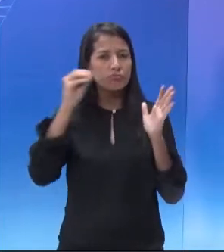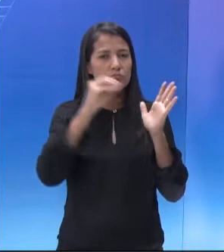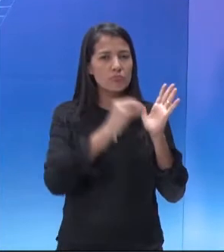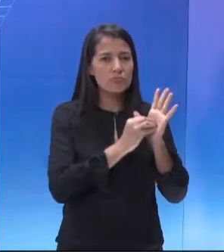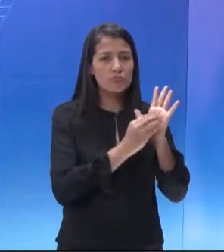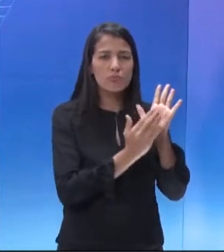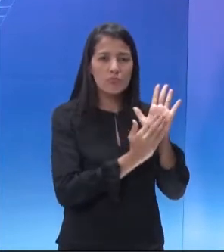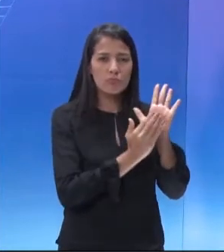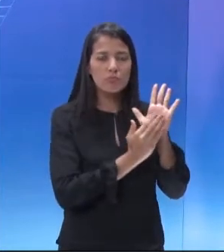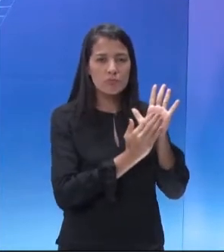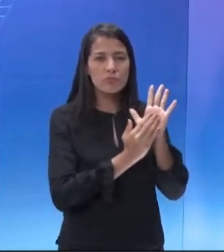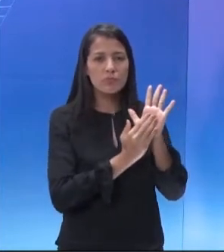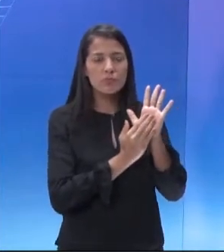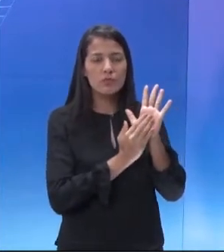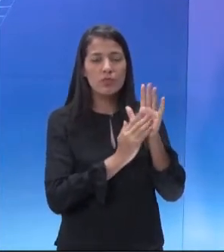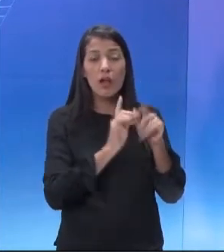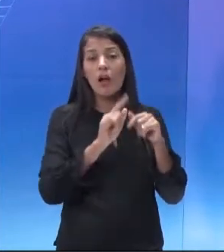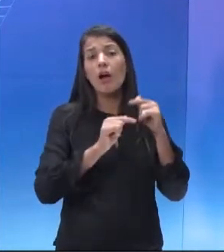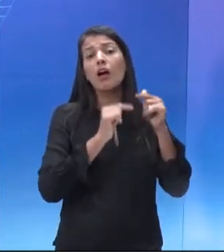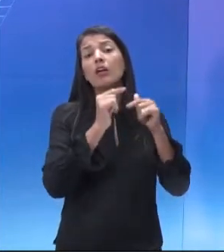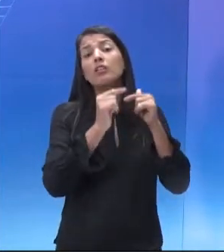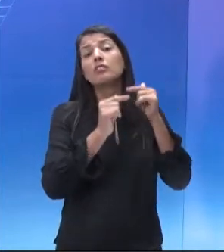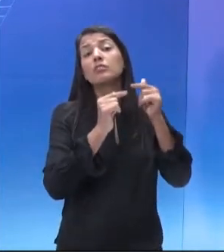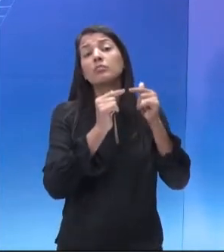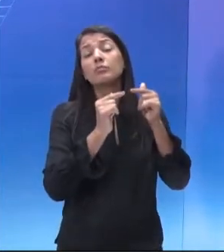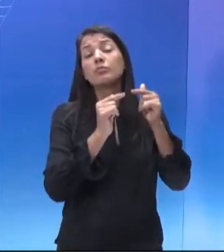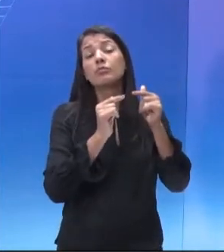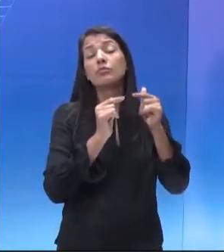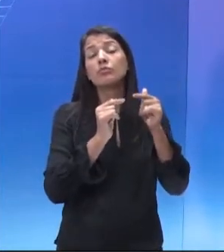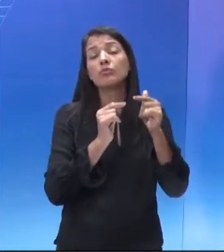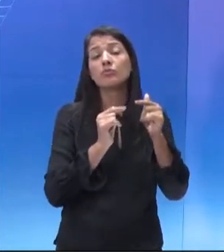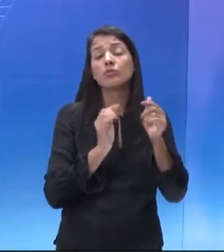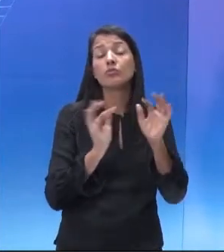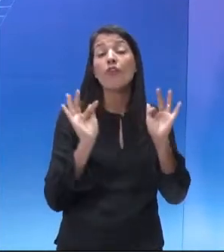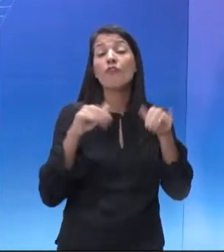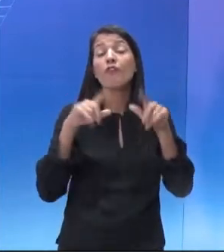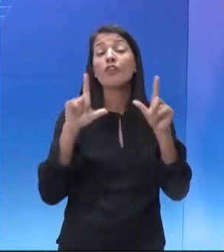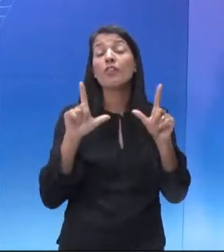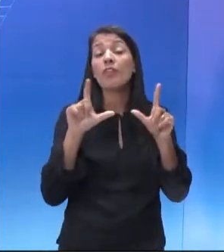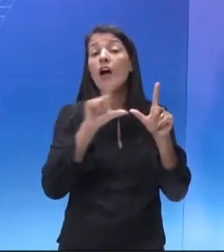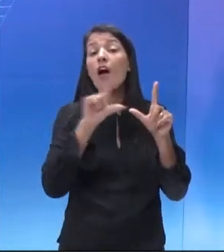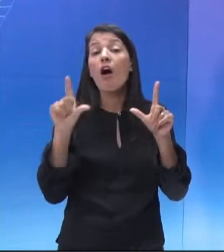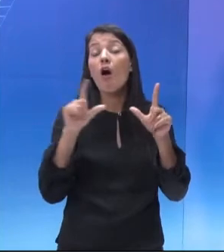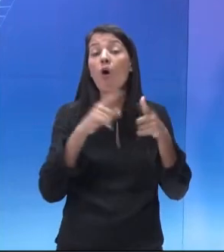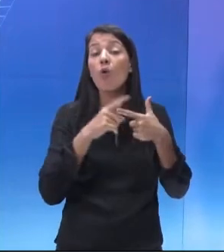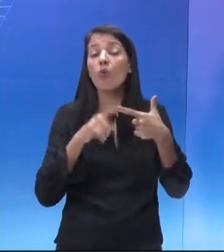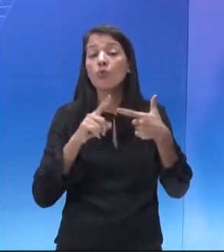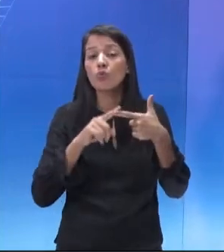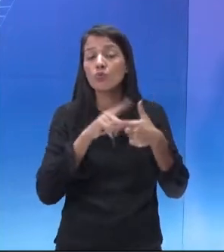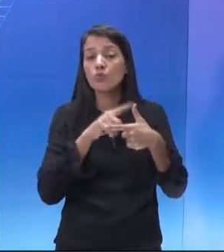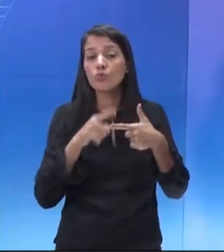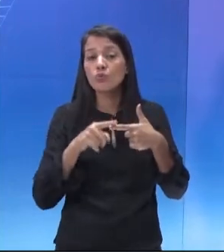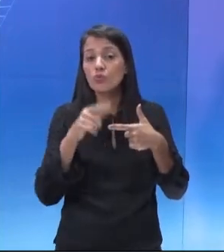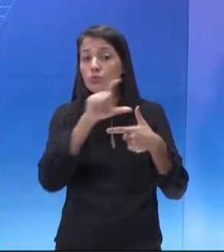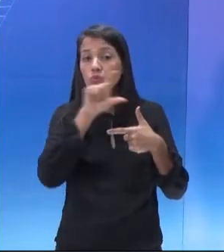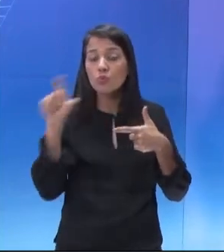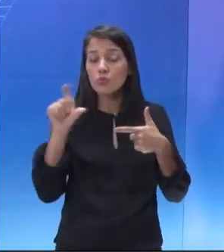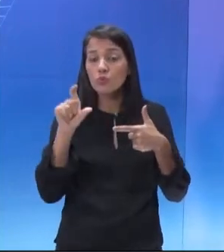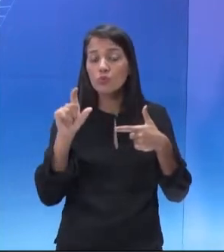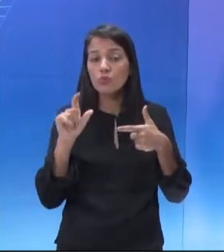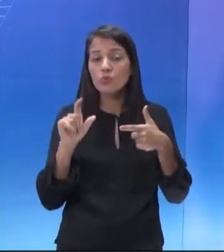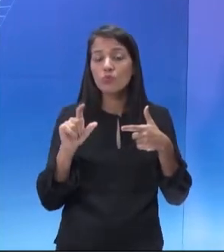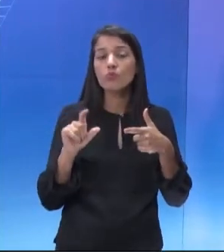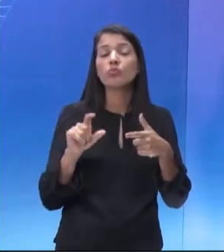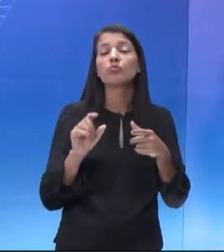colocar a citação no final do seu parágrafo ou você coloca a citação no início do seu parágrafo. Eu